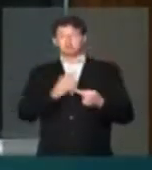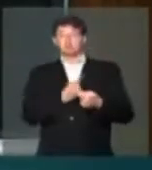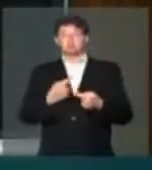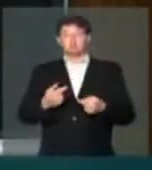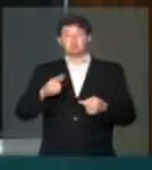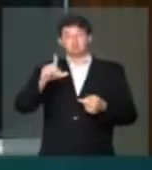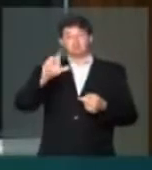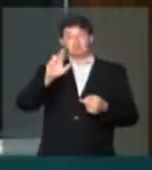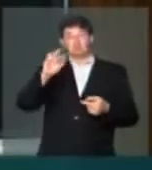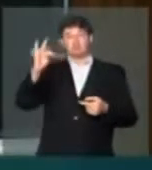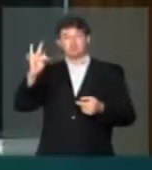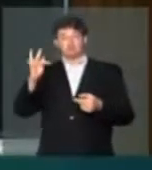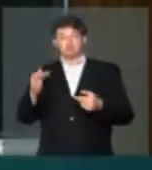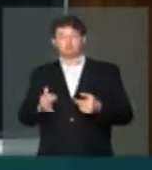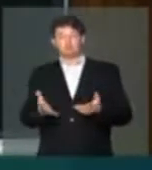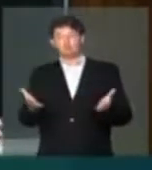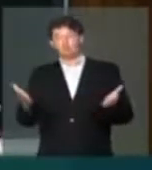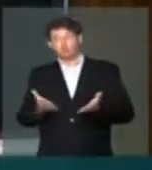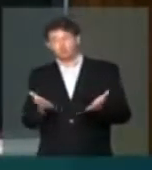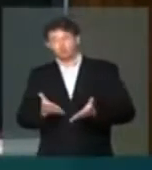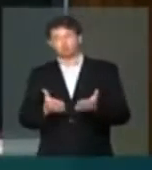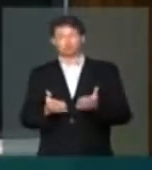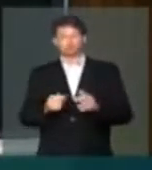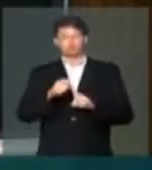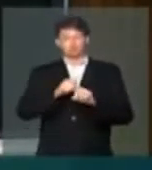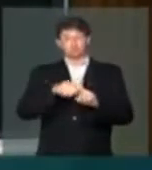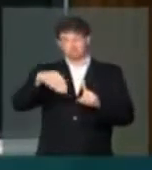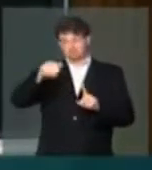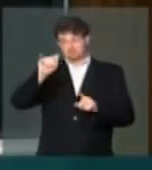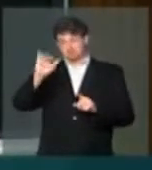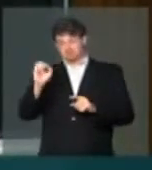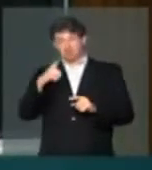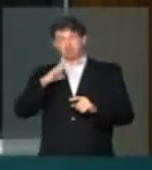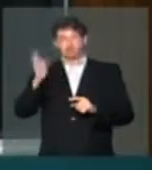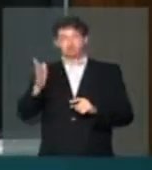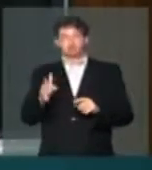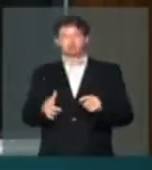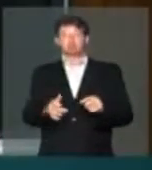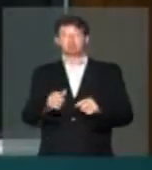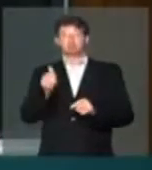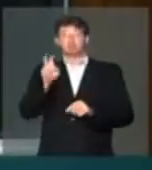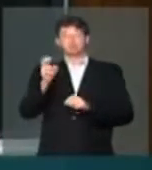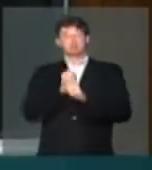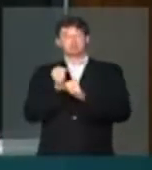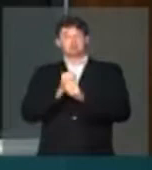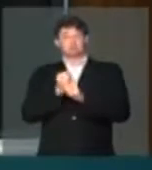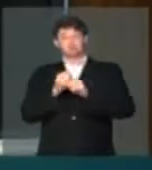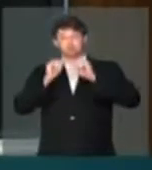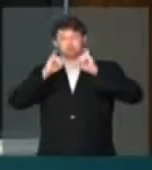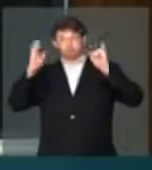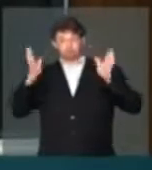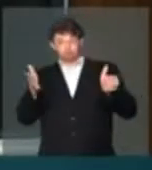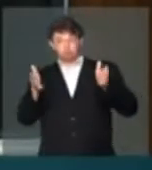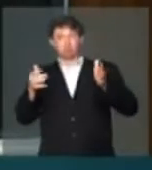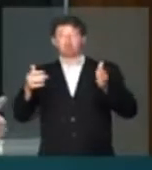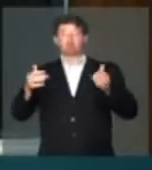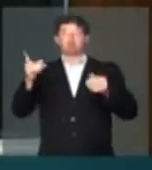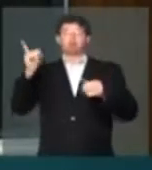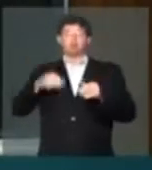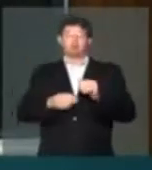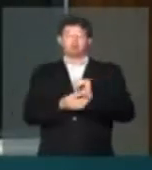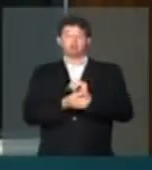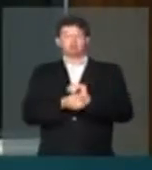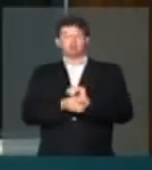à LRF, que hoje, que no mês de maio completou exatamente 15 anos de promulgada e que é um